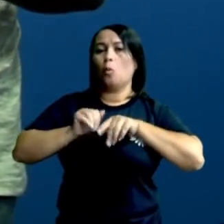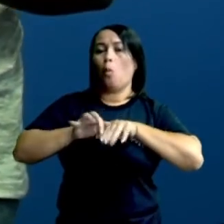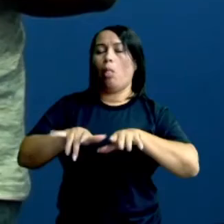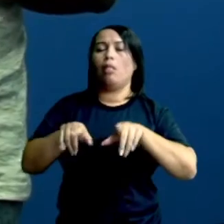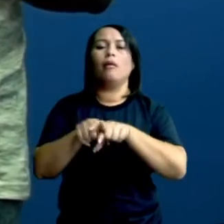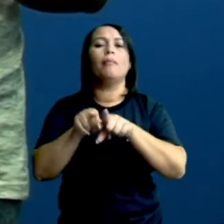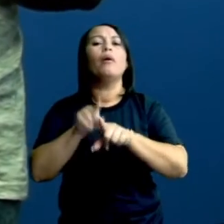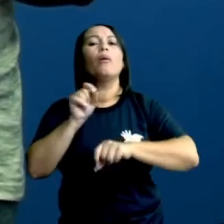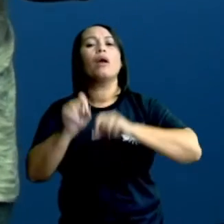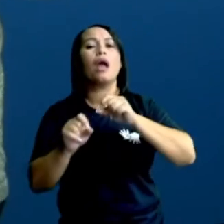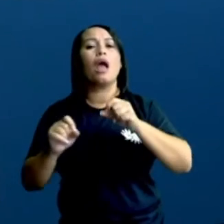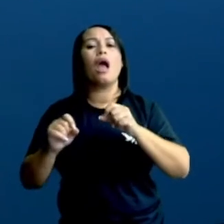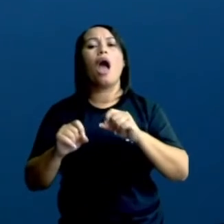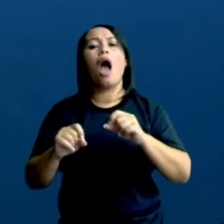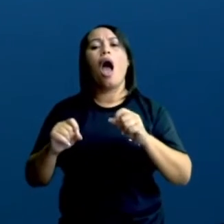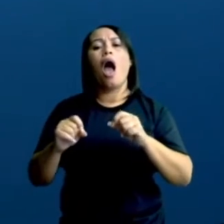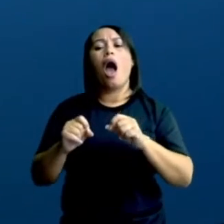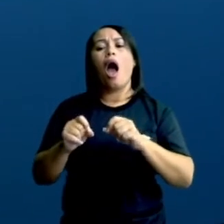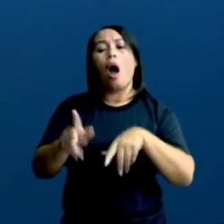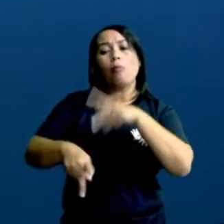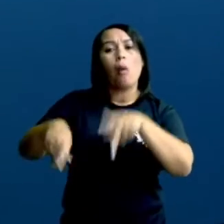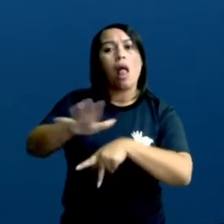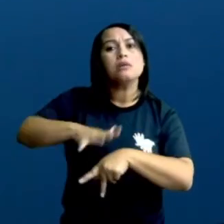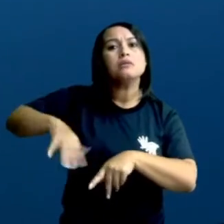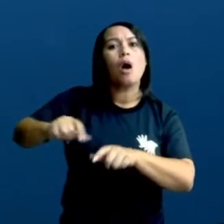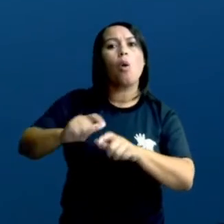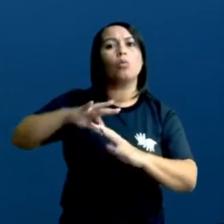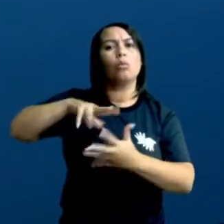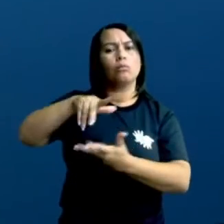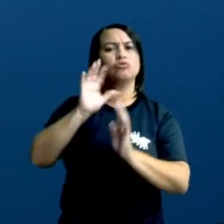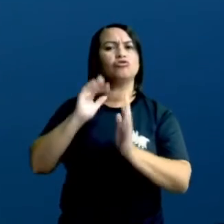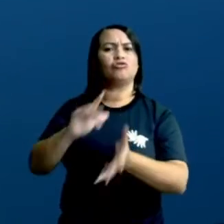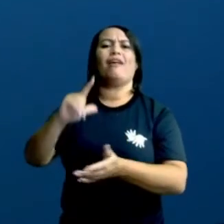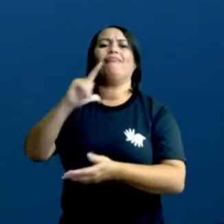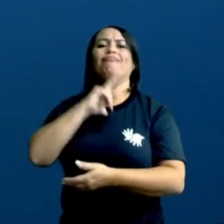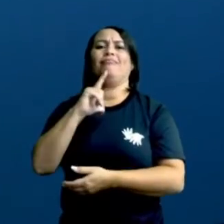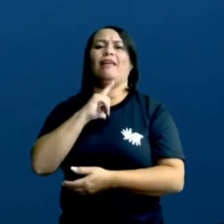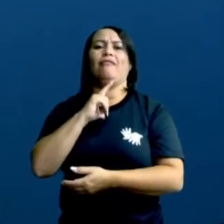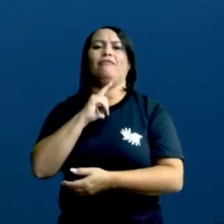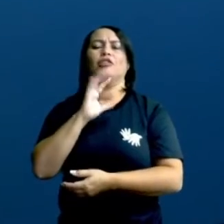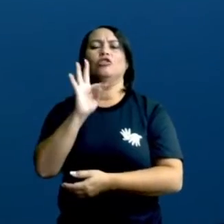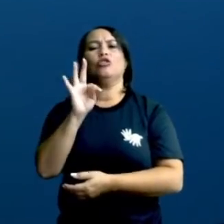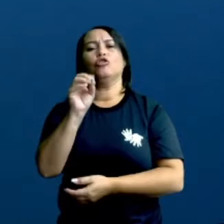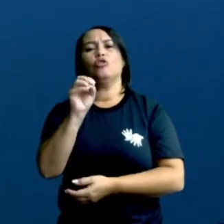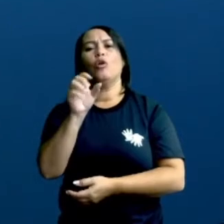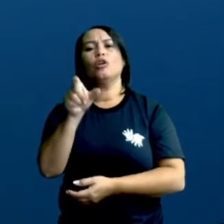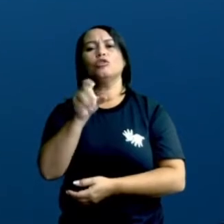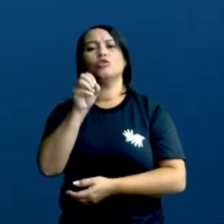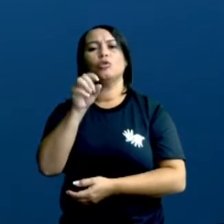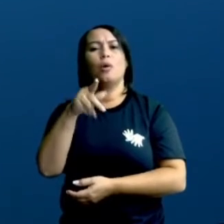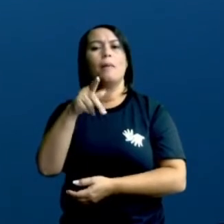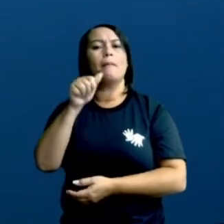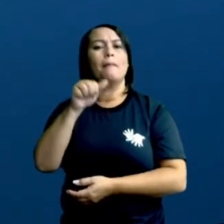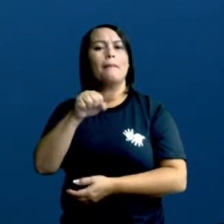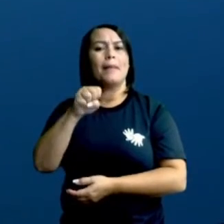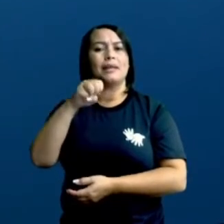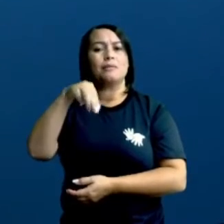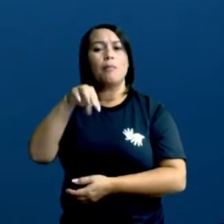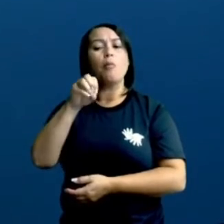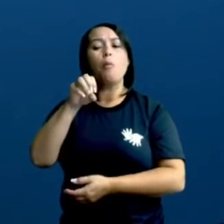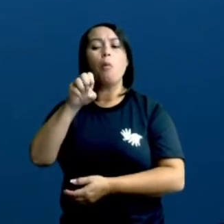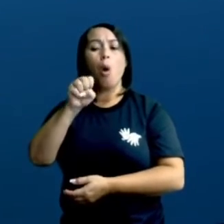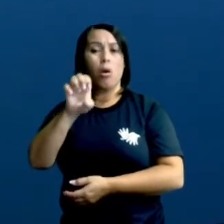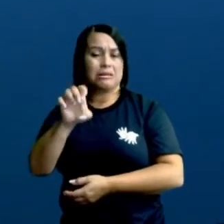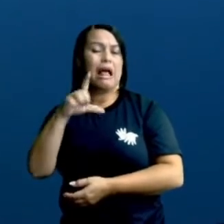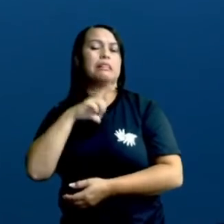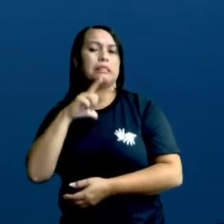Grande parte da população do mundo já adquiriu toxoplasmose. Ela não é uma doença que causa grandes sintomas,